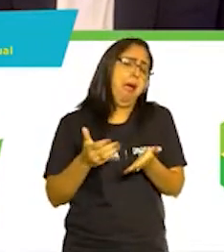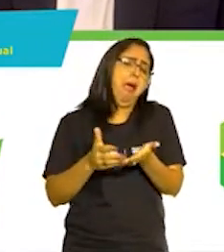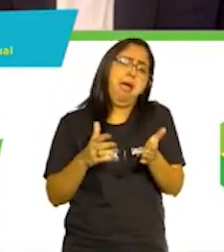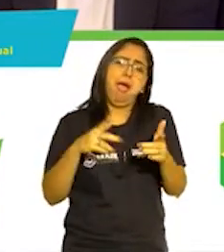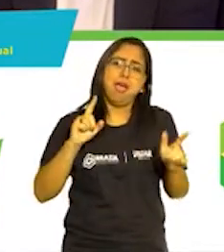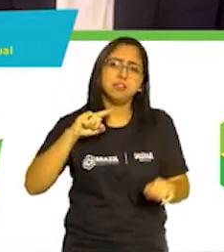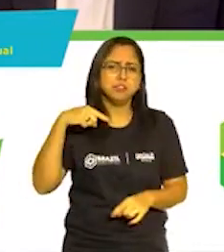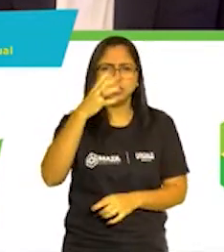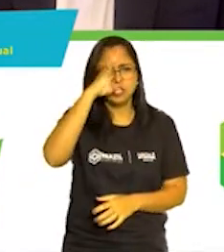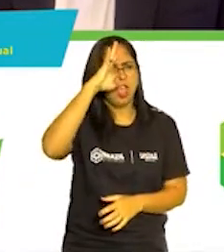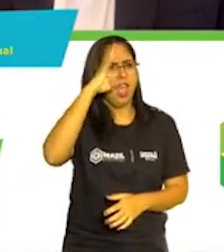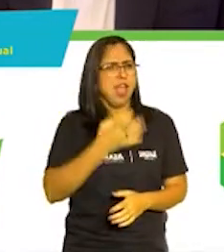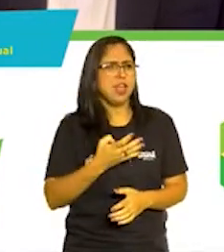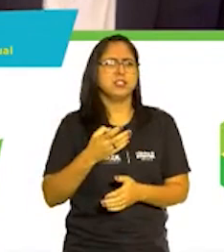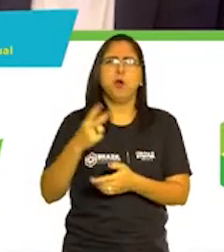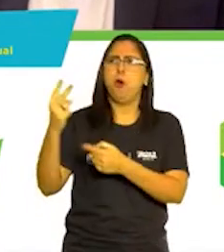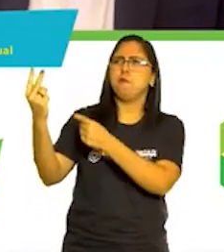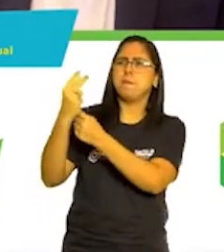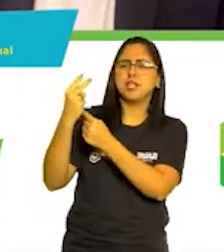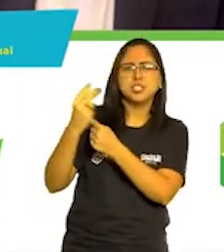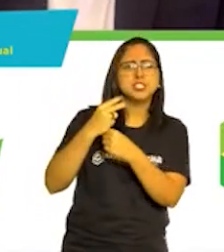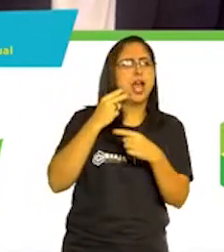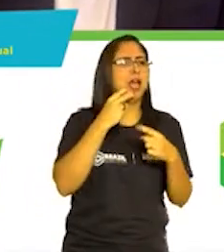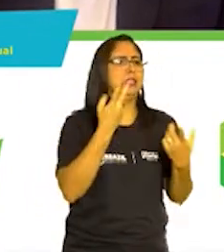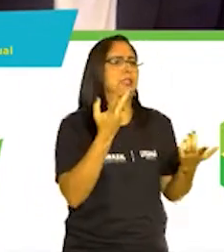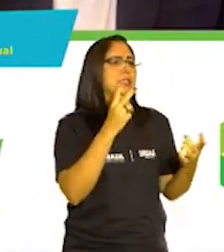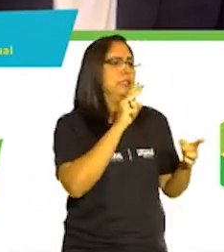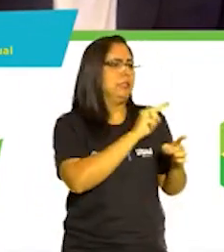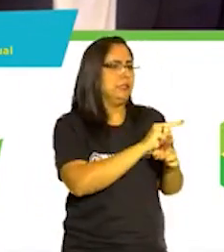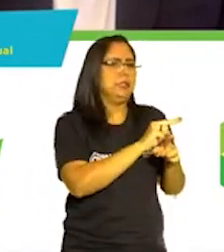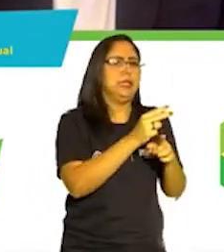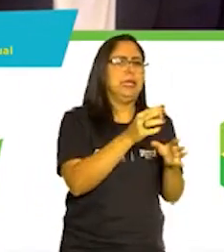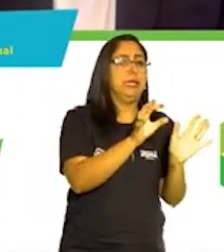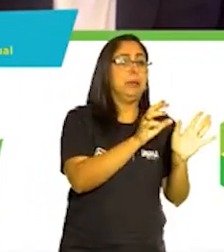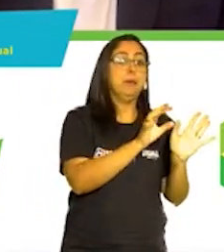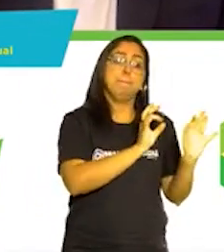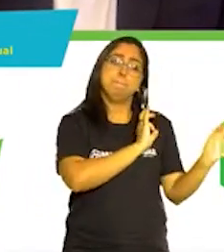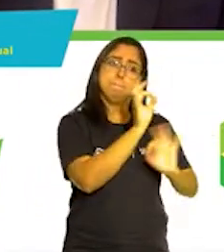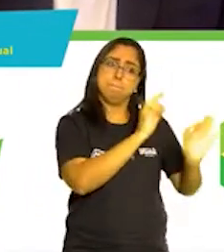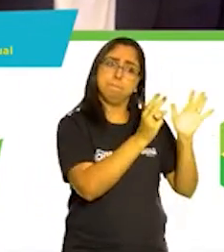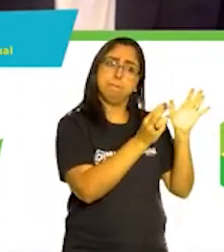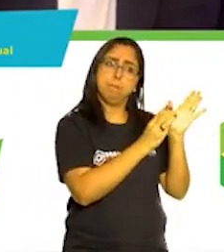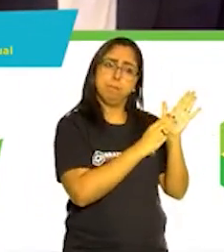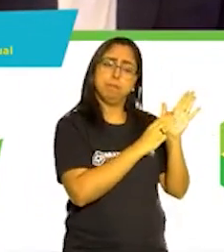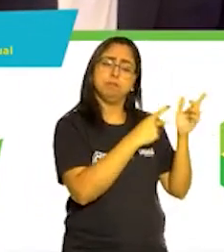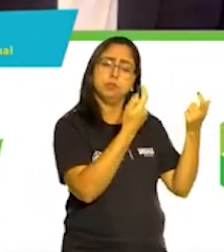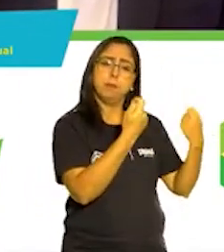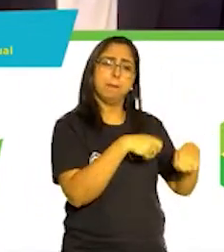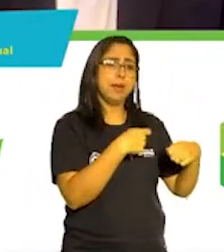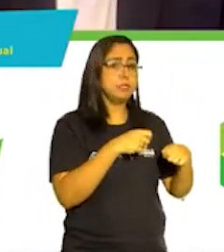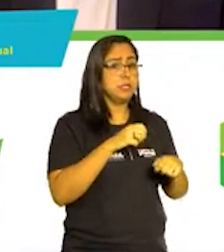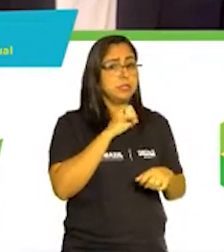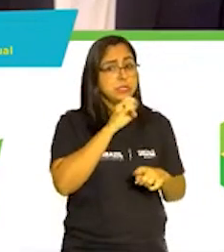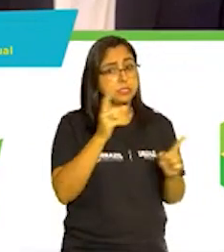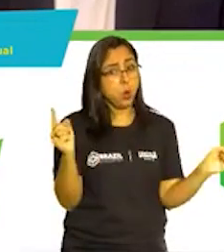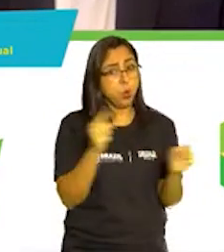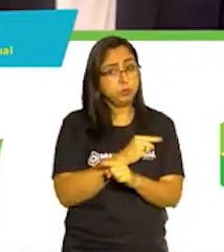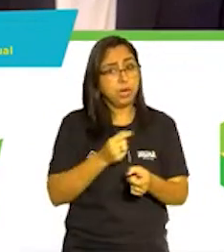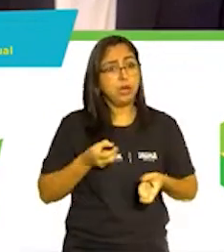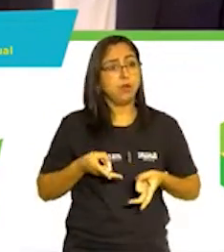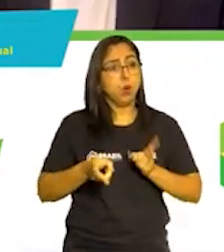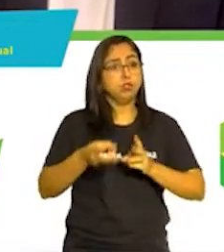de outro, pegando emprestado aqui e agora, sem projeto não adianta, a gente vai continuar gastando e tendo nenhum